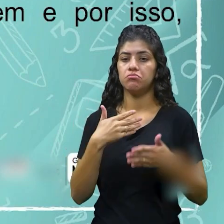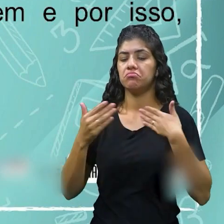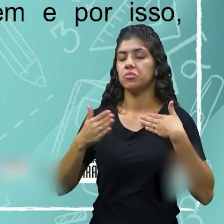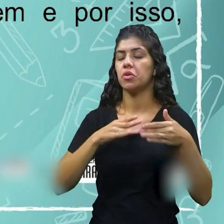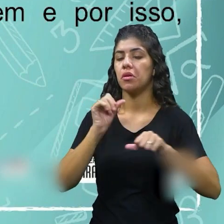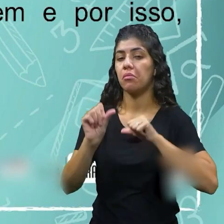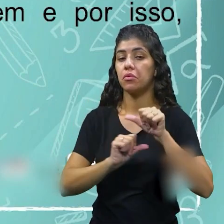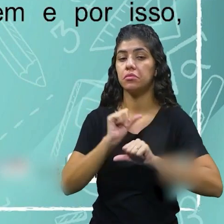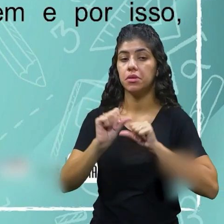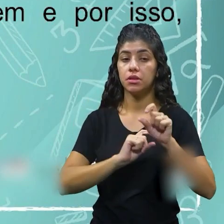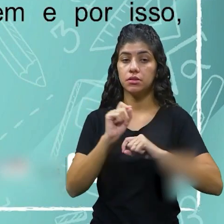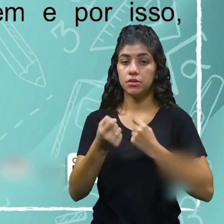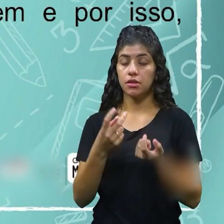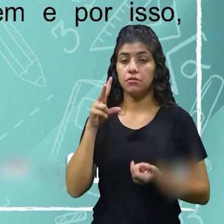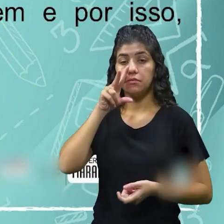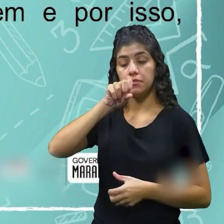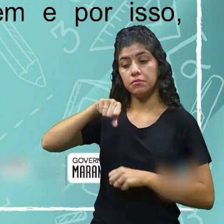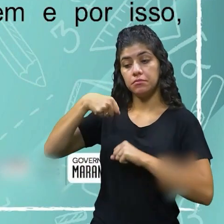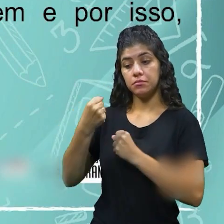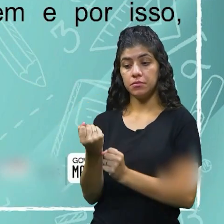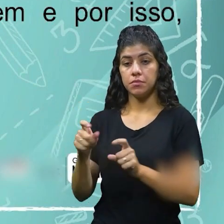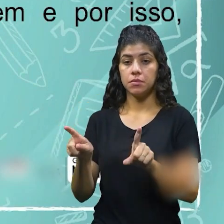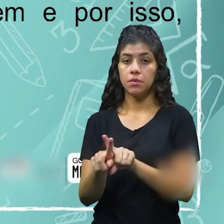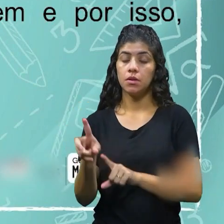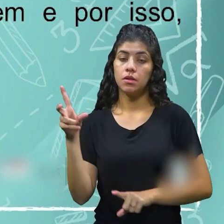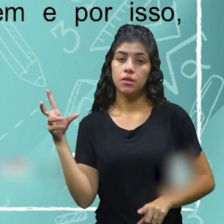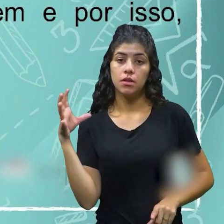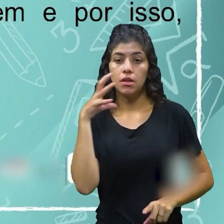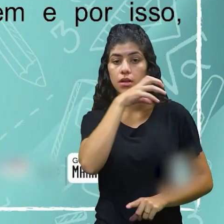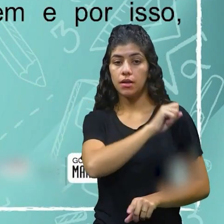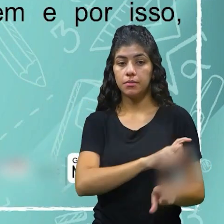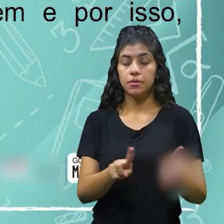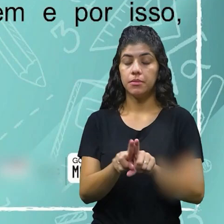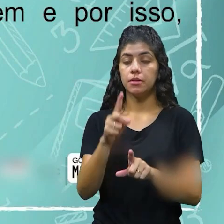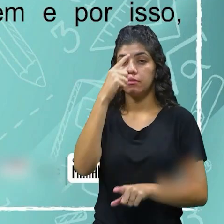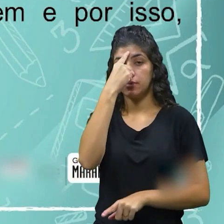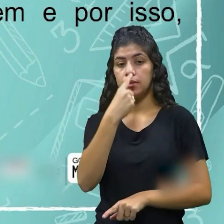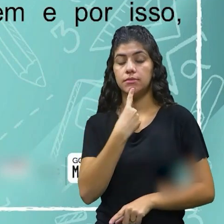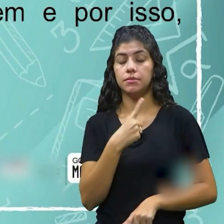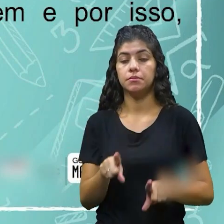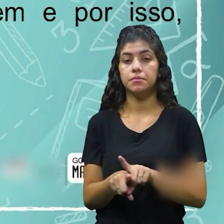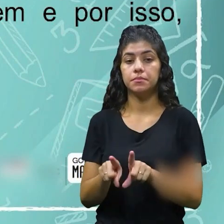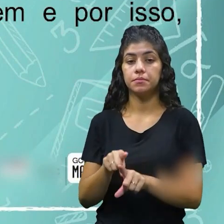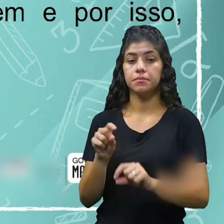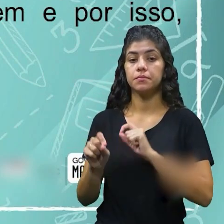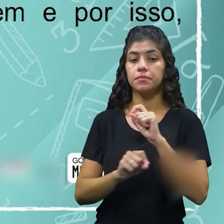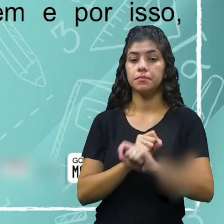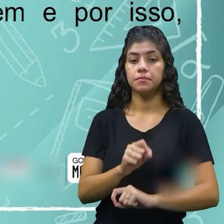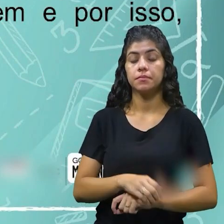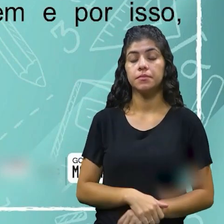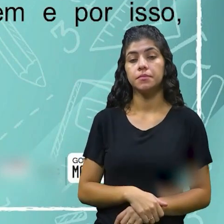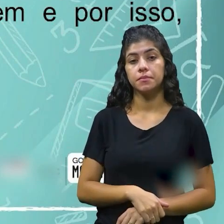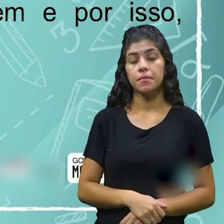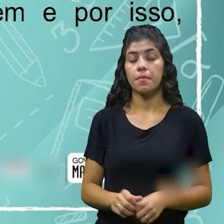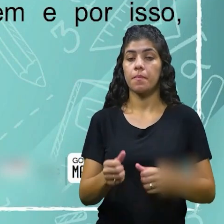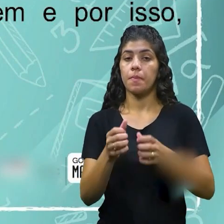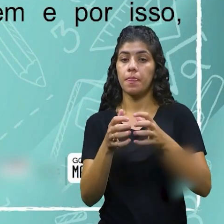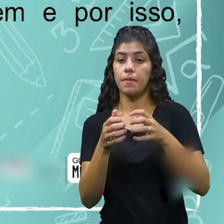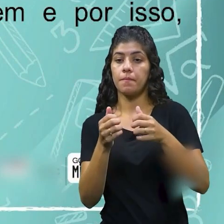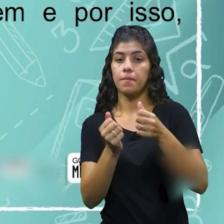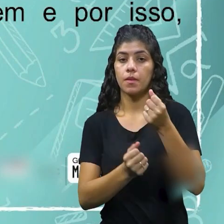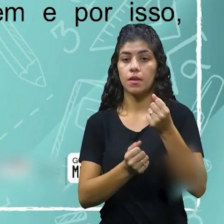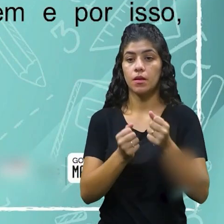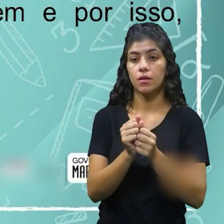qualquer variação em sua velocidade. A gente tem um exemplo clássico que ilustra esse conceito de inércia. É um ônibus em movimento